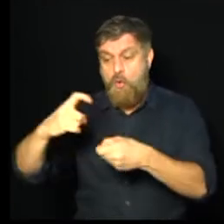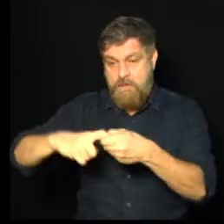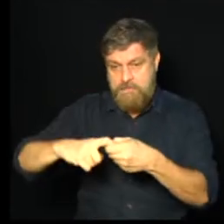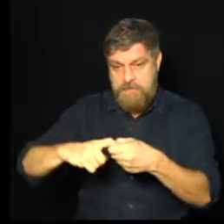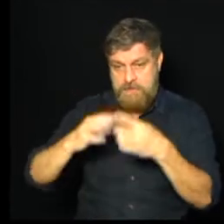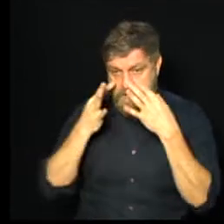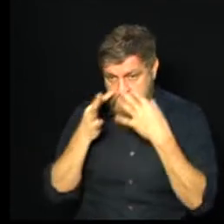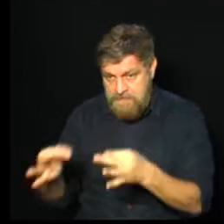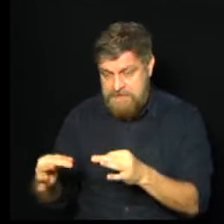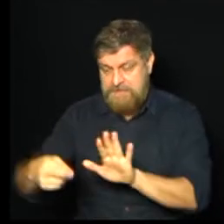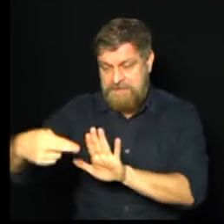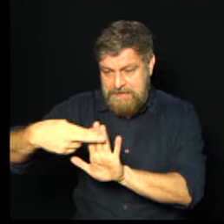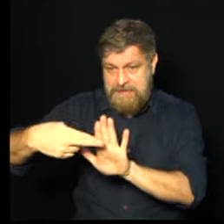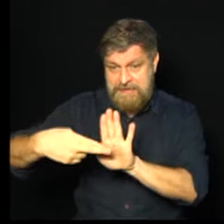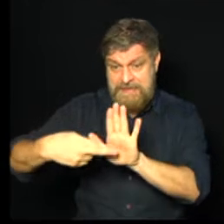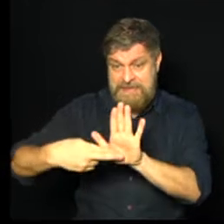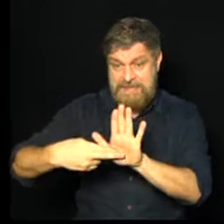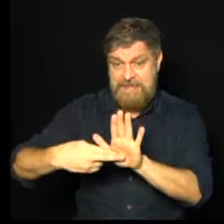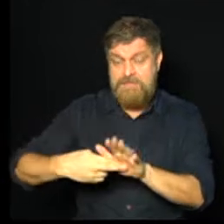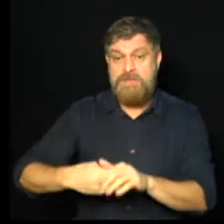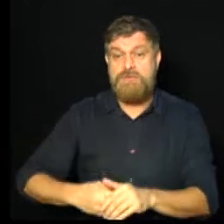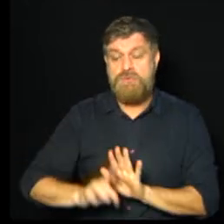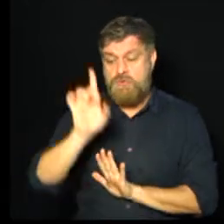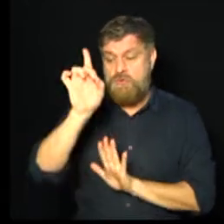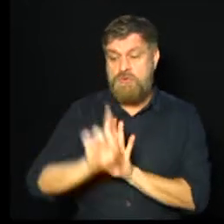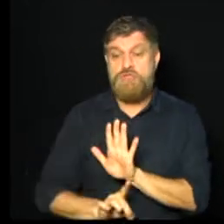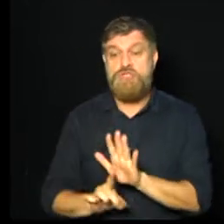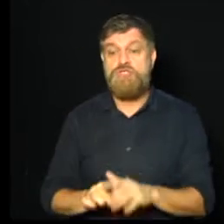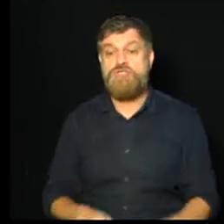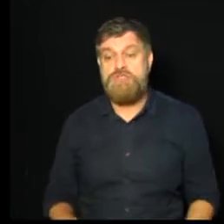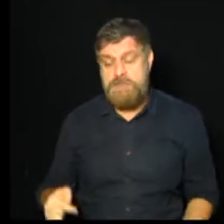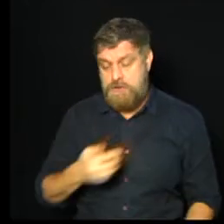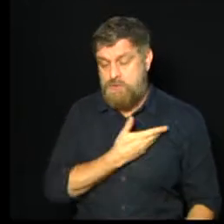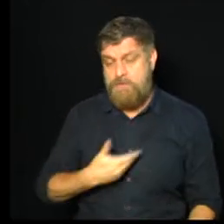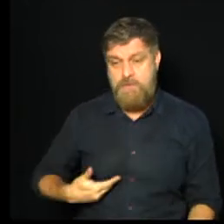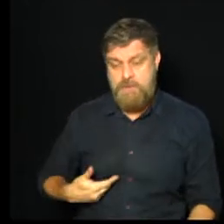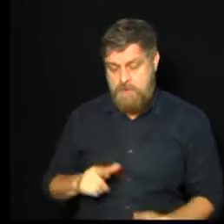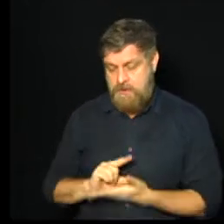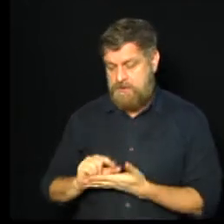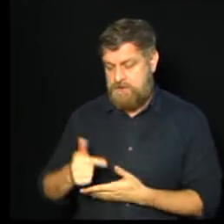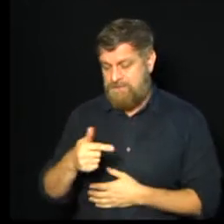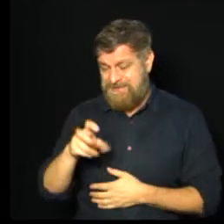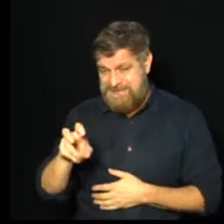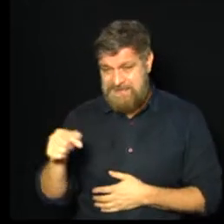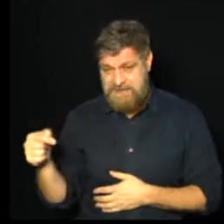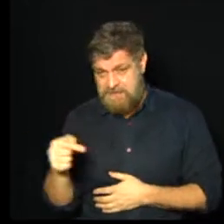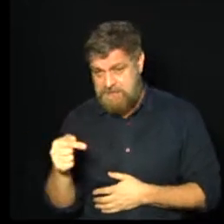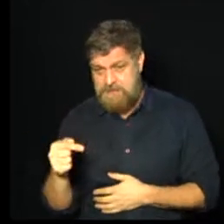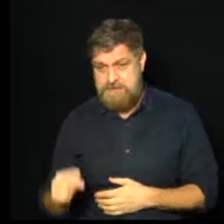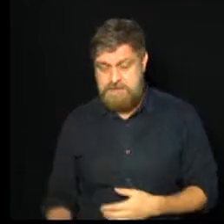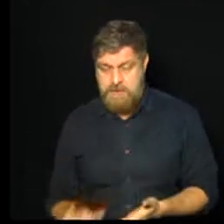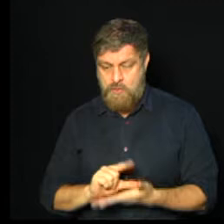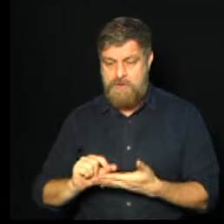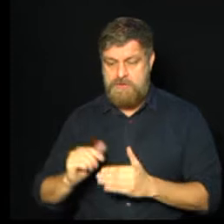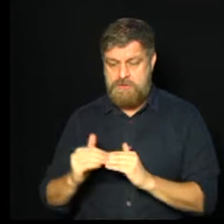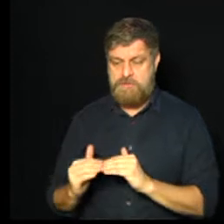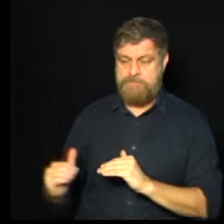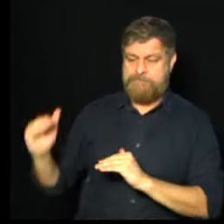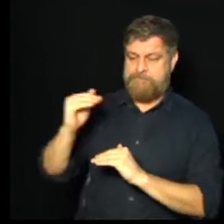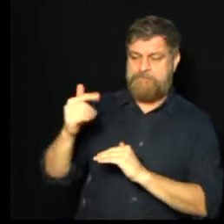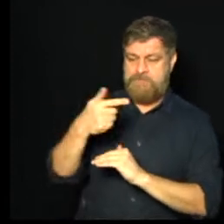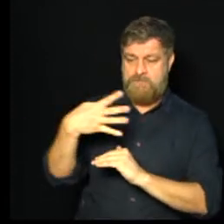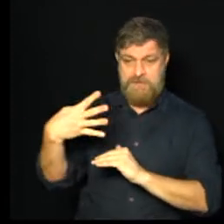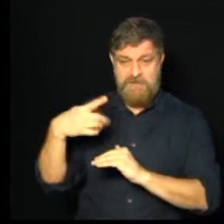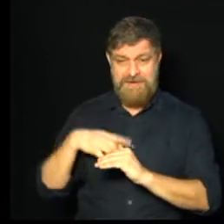as normas do direito público. No artigo 25, na hipótese do artigo anterior, ou 24,